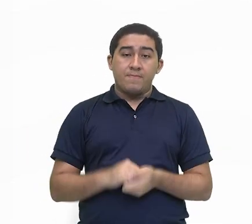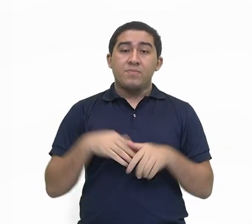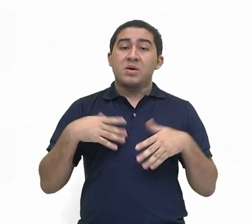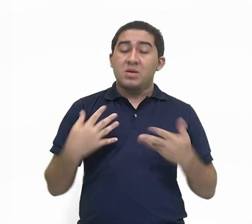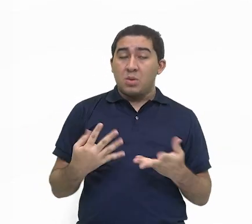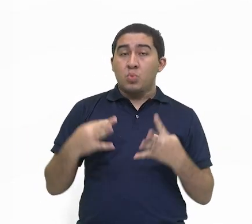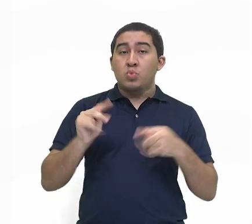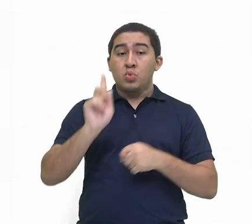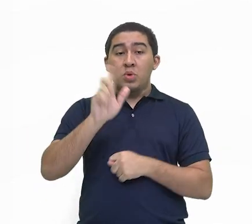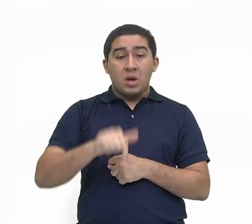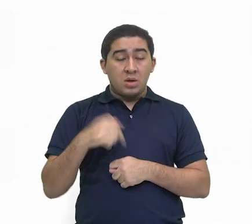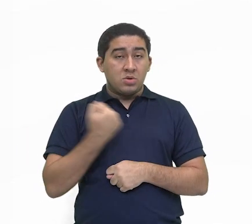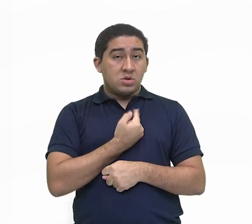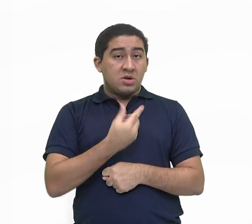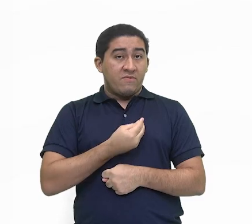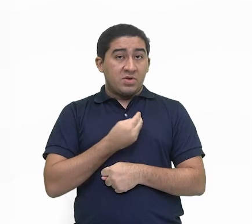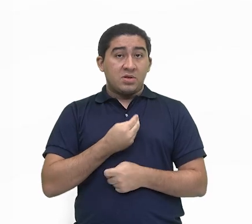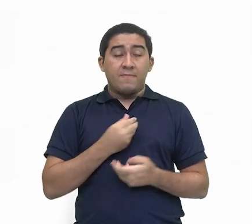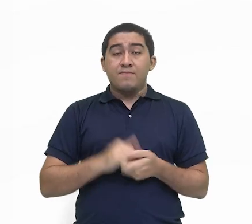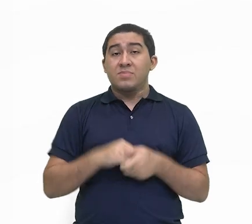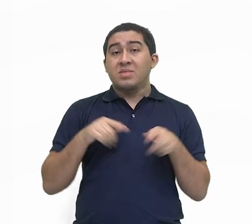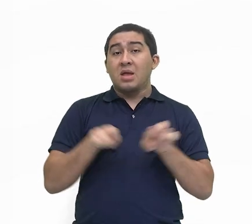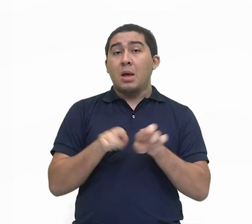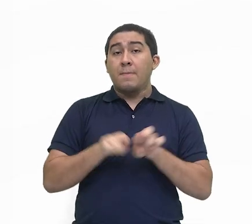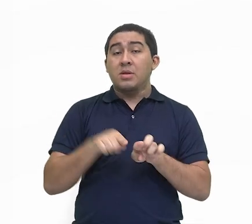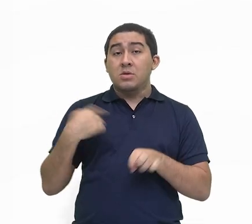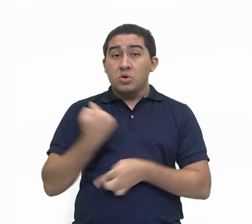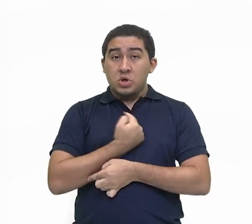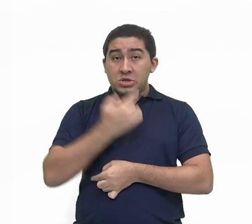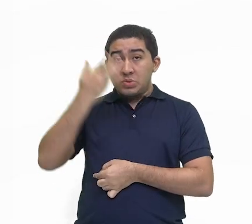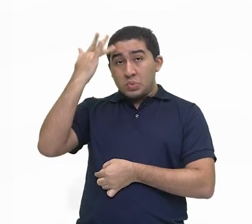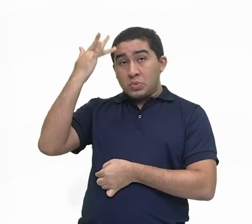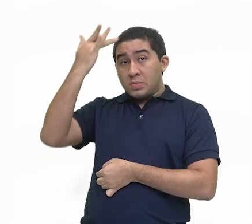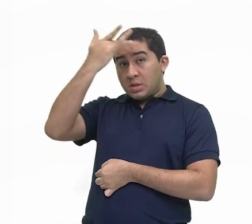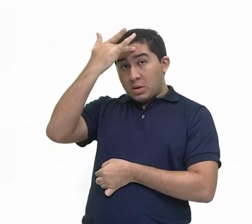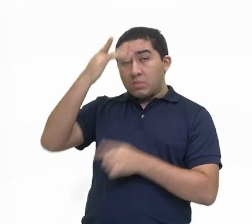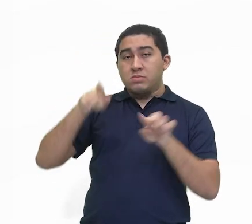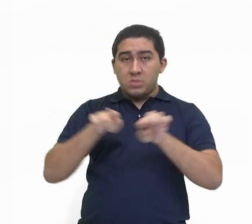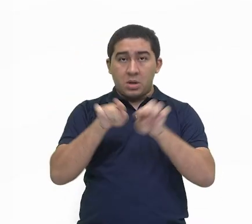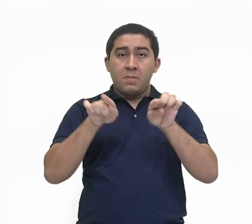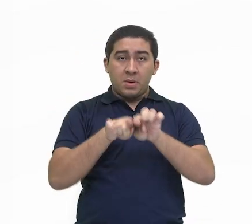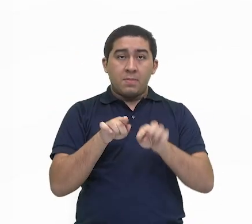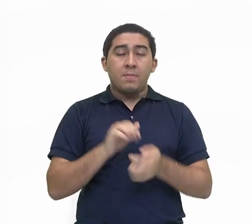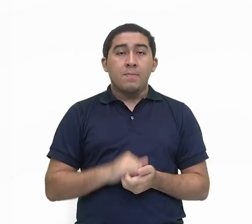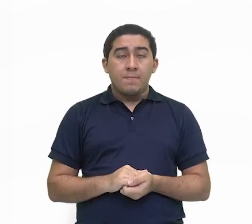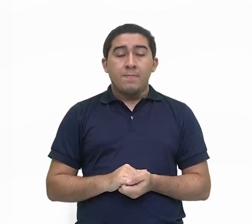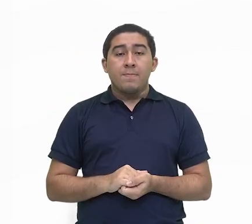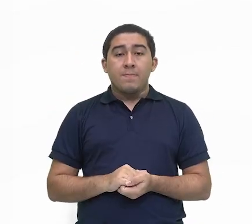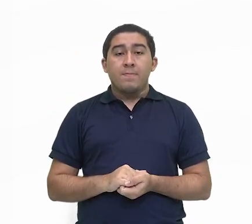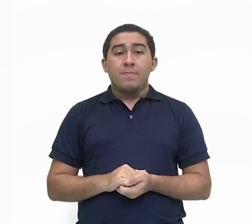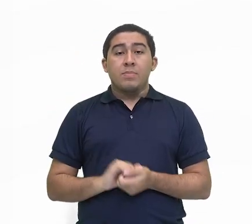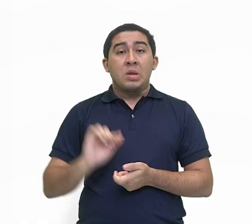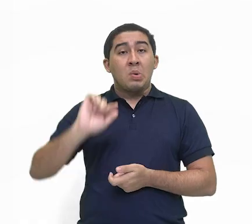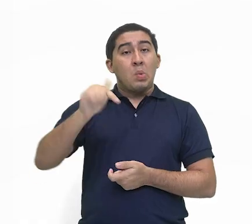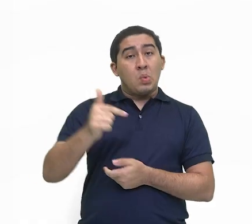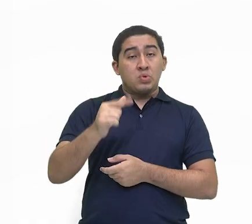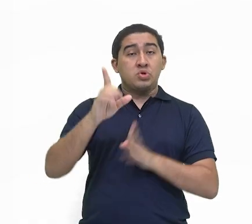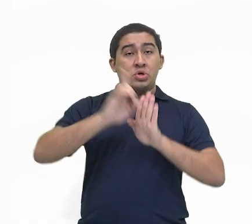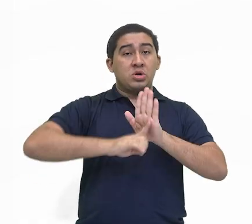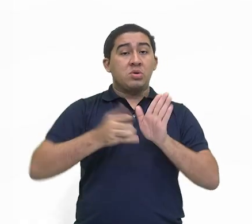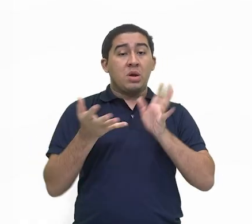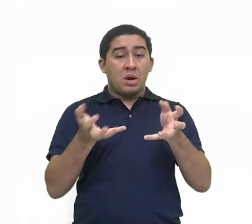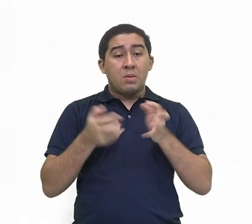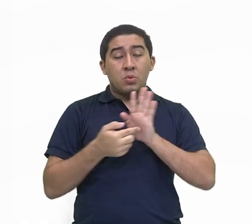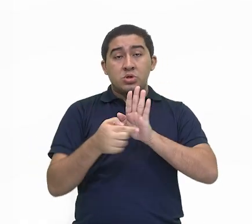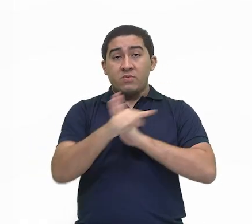parte da nossa vida, inclusive da nossa saúde mental, né? Também. Outro direito que eu quero trazer aqui